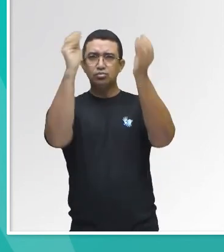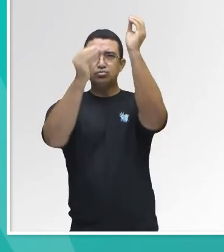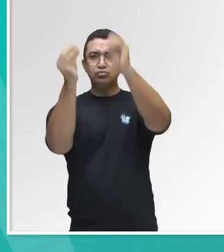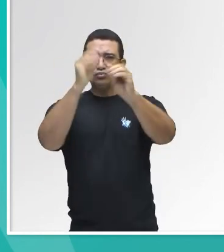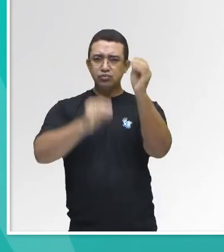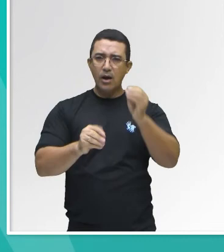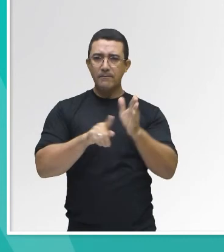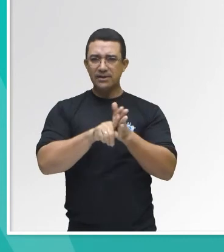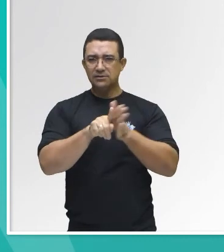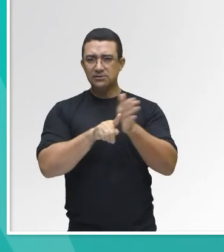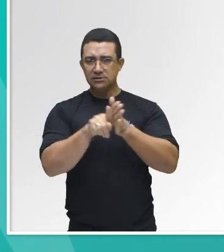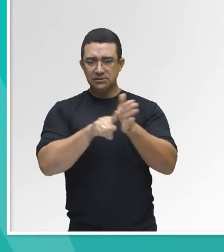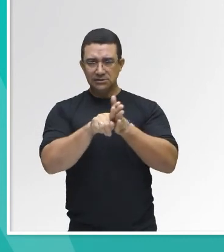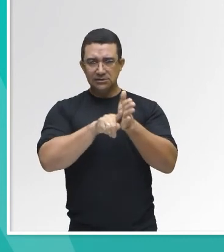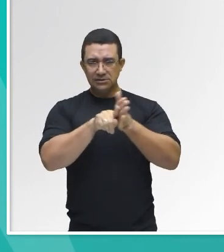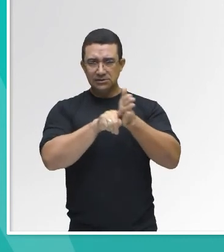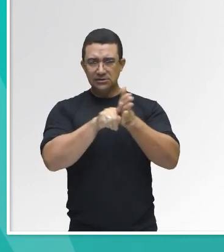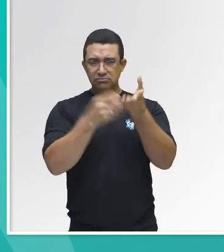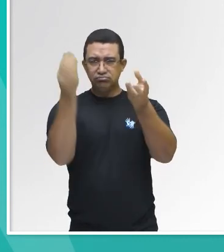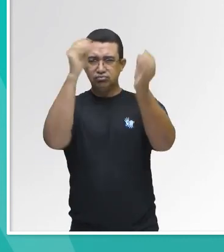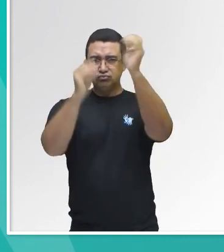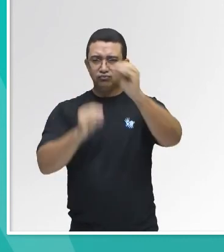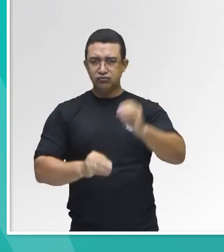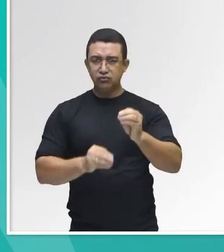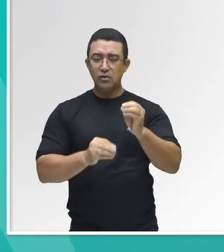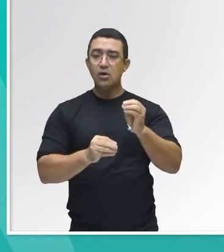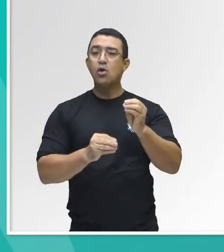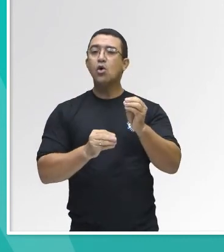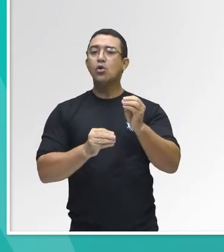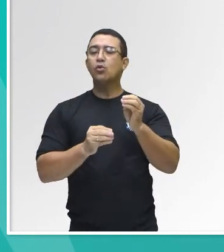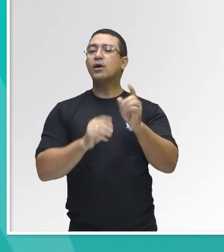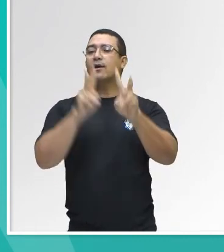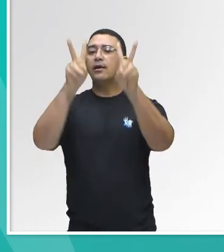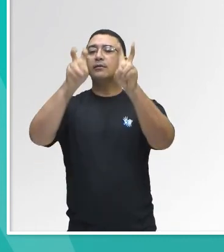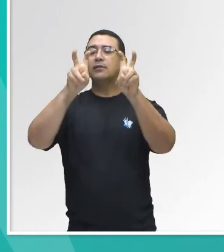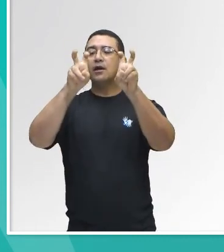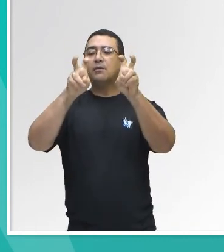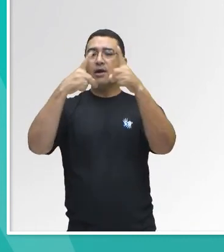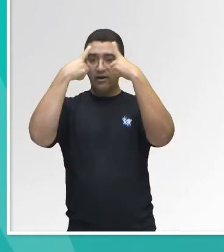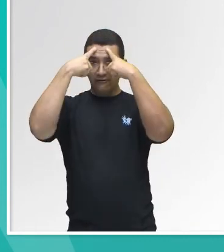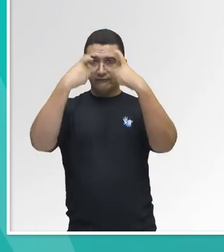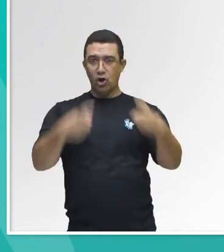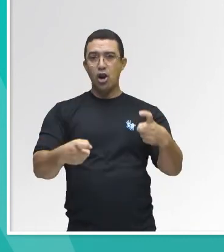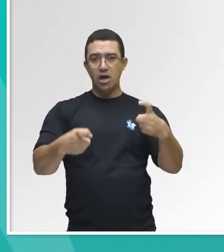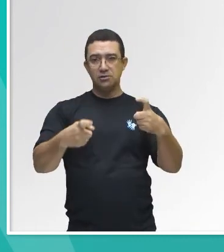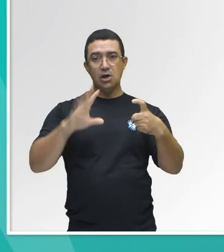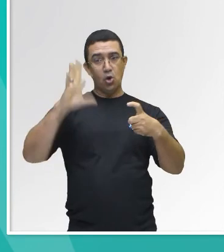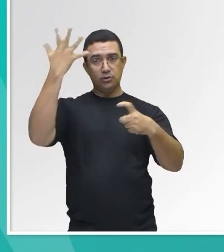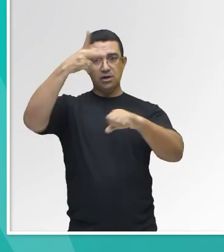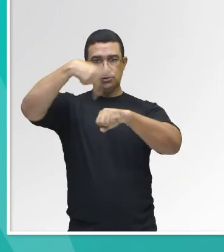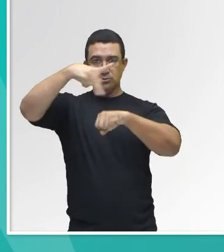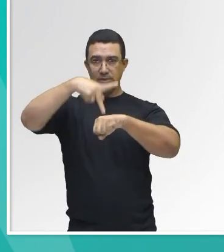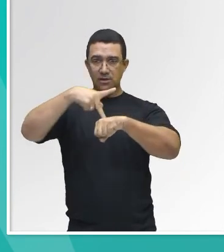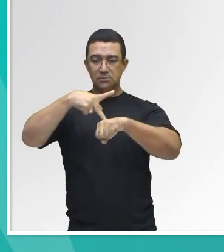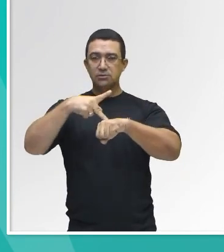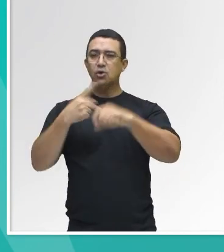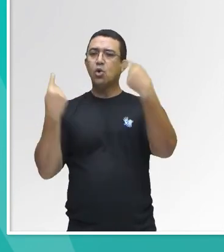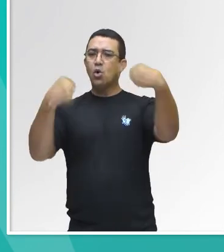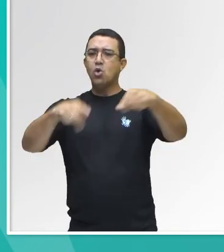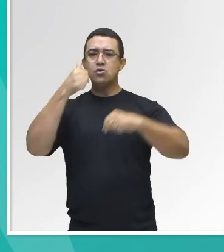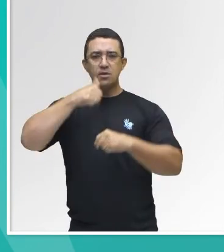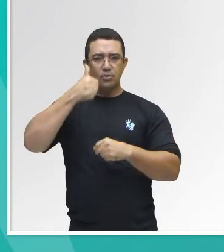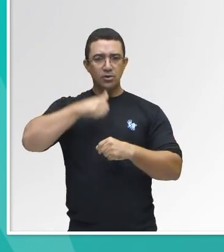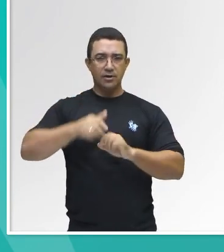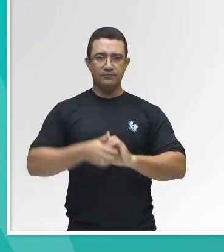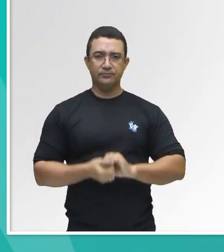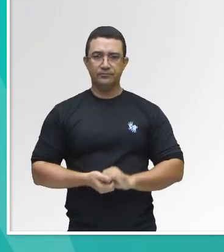pesquisado, né, sobre a violência que ocorre no país, tudo bem? E aí ele